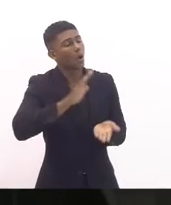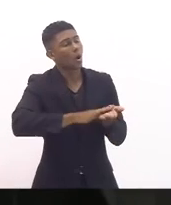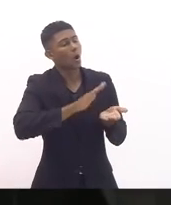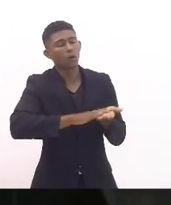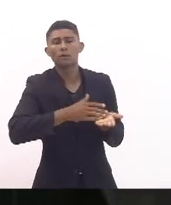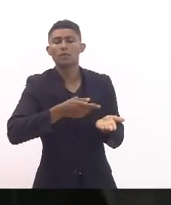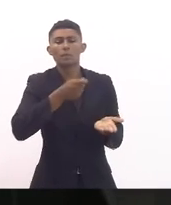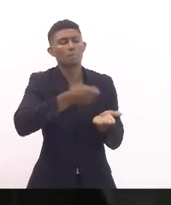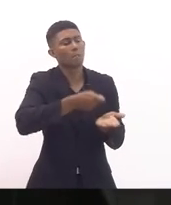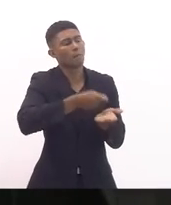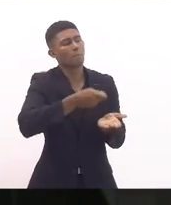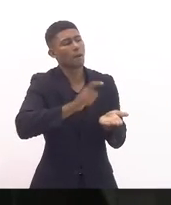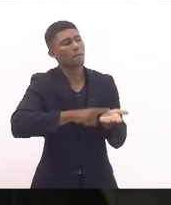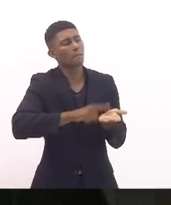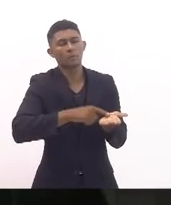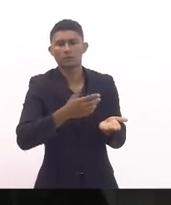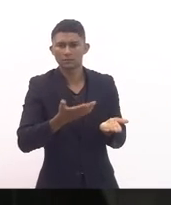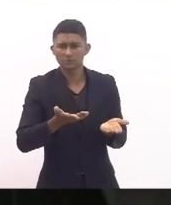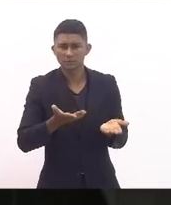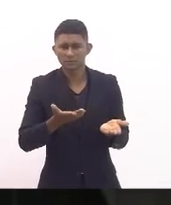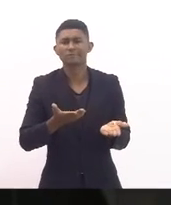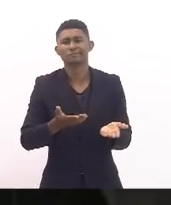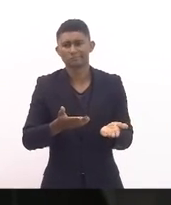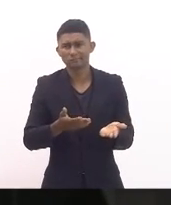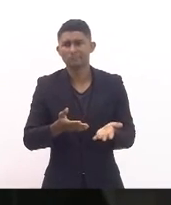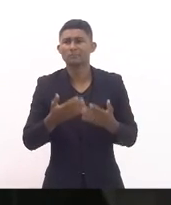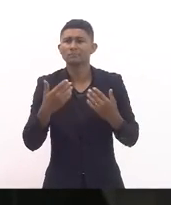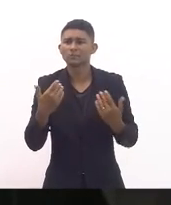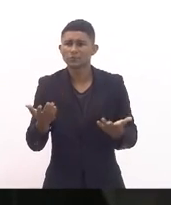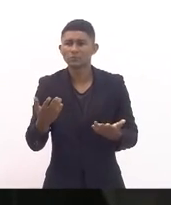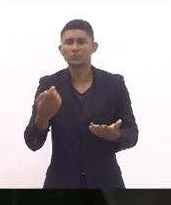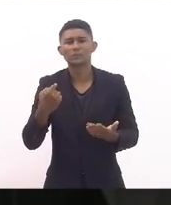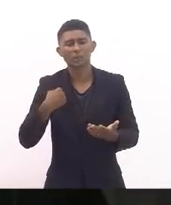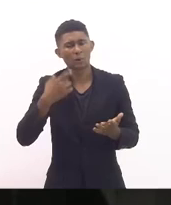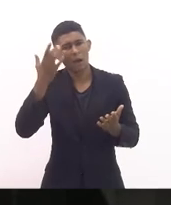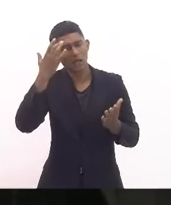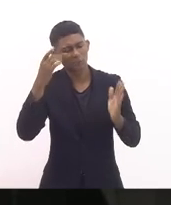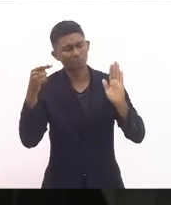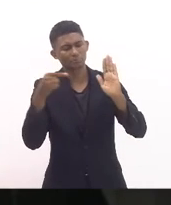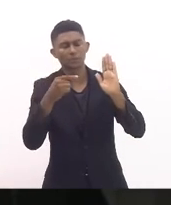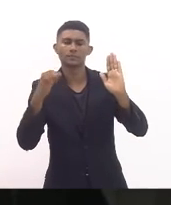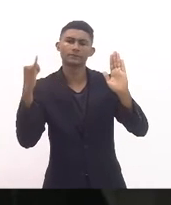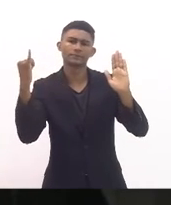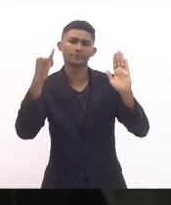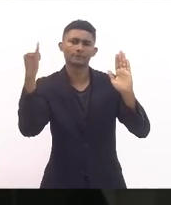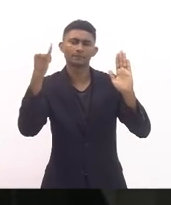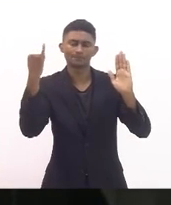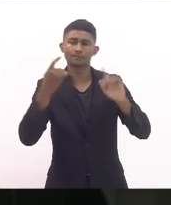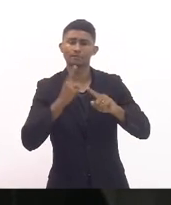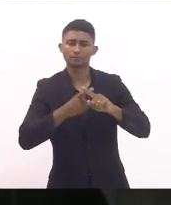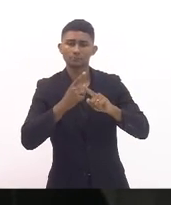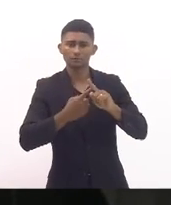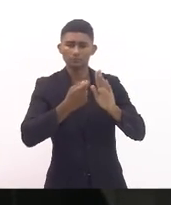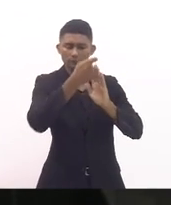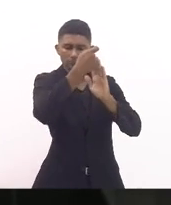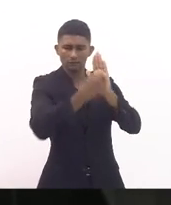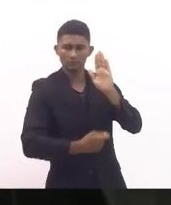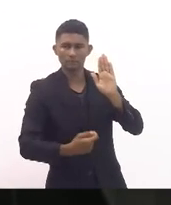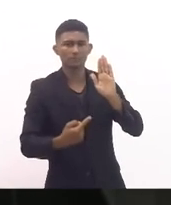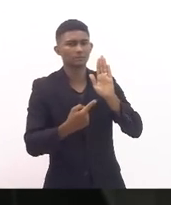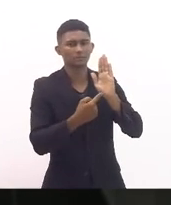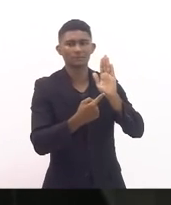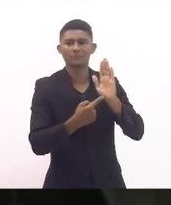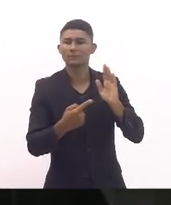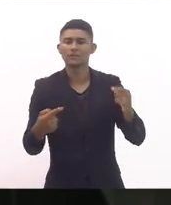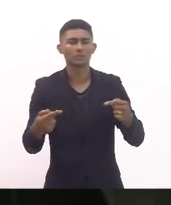financiamento em os empréstimos operação de créditos concedidos enfrentam Me pareceu muito importante que o foco do artigo acaba sendo